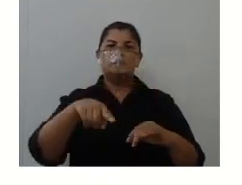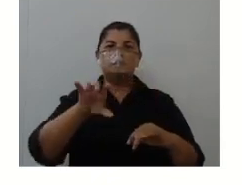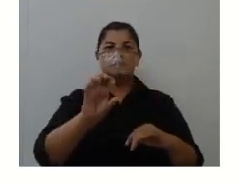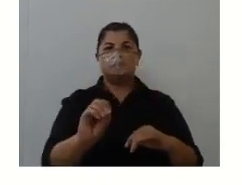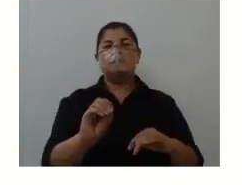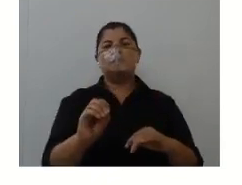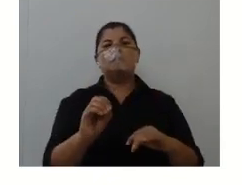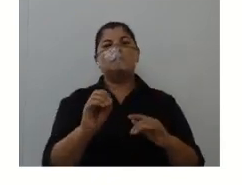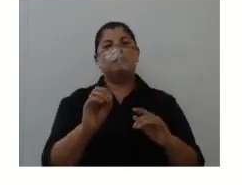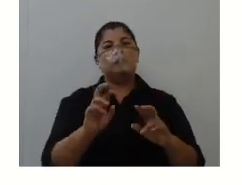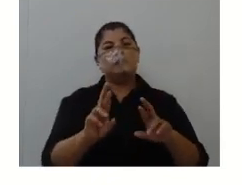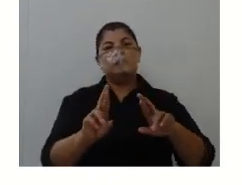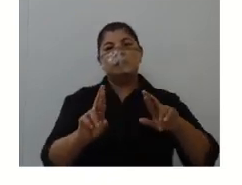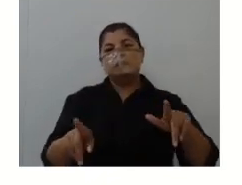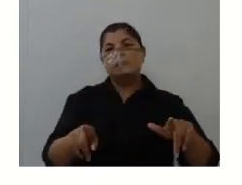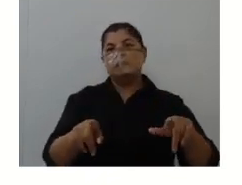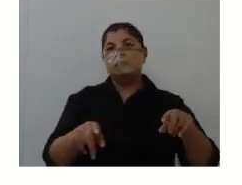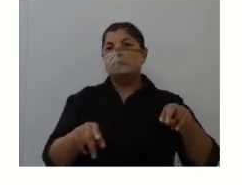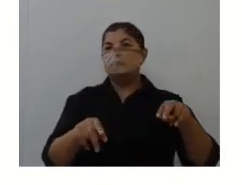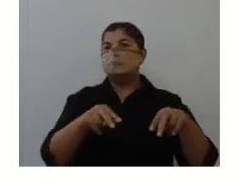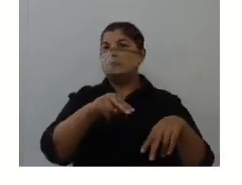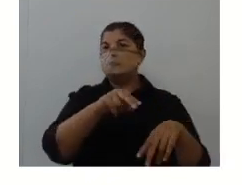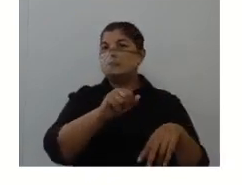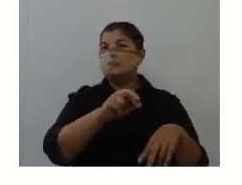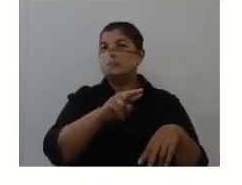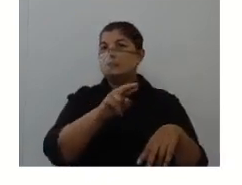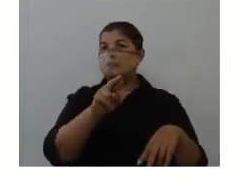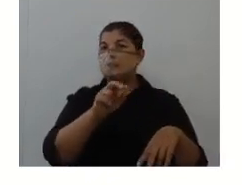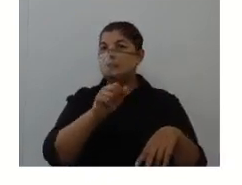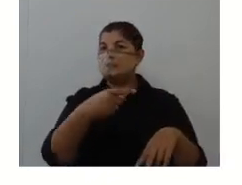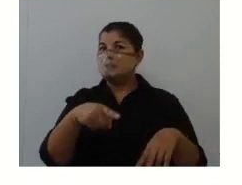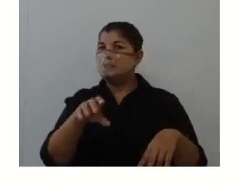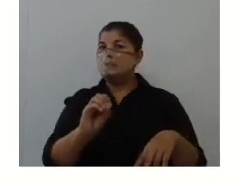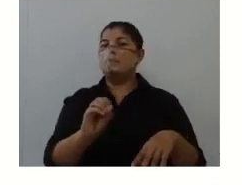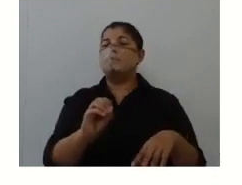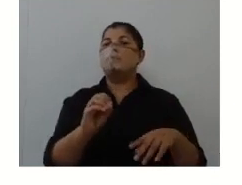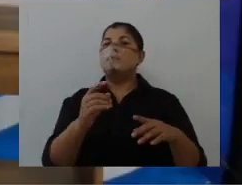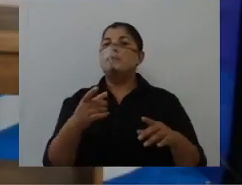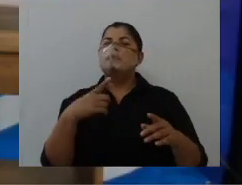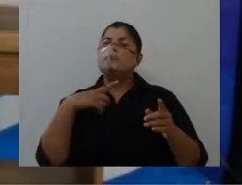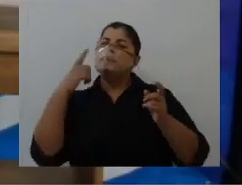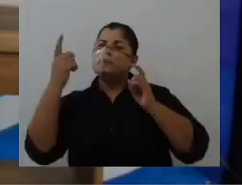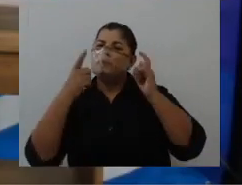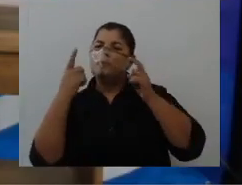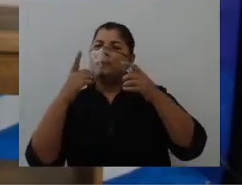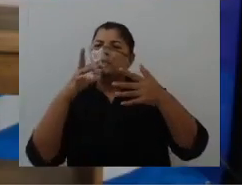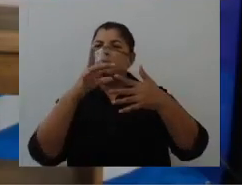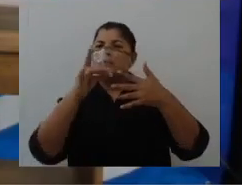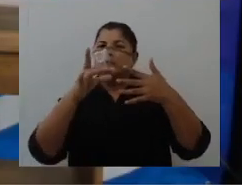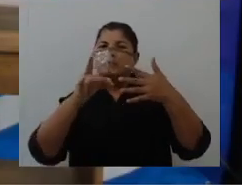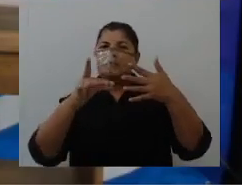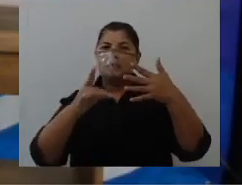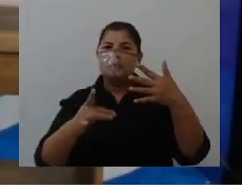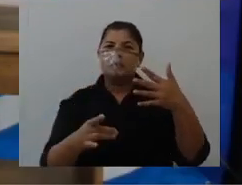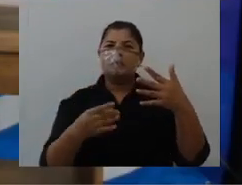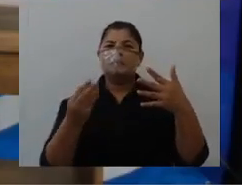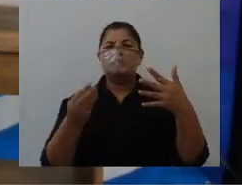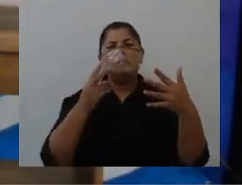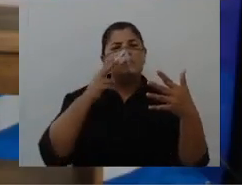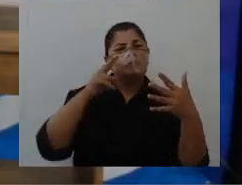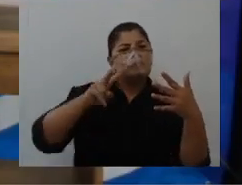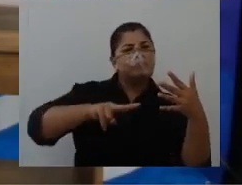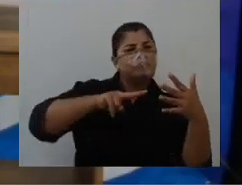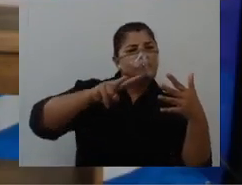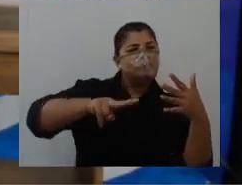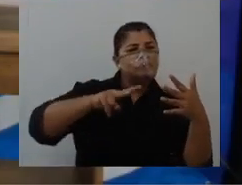é um pouco diferente da narração, né? A descrição, ela se preocupa com os detalhes. Né? Ela se preocupa com a observação,